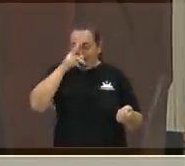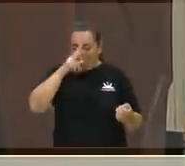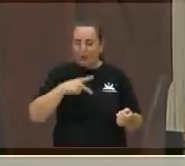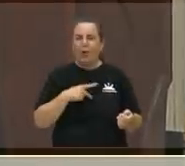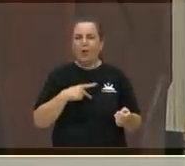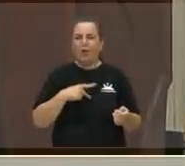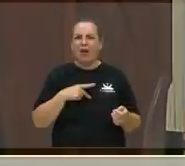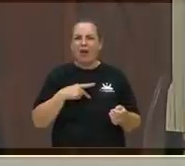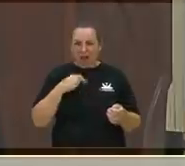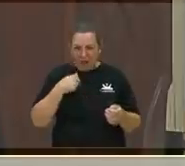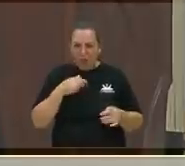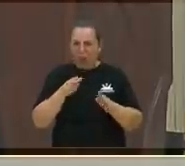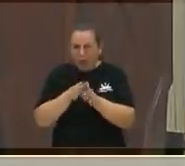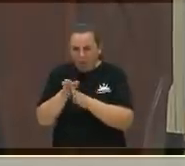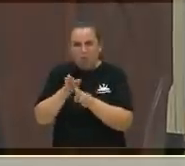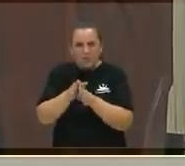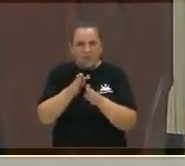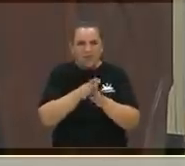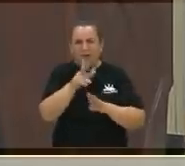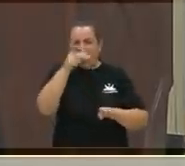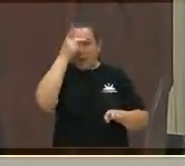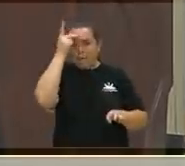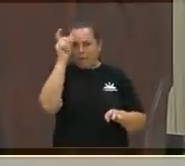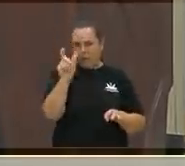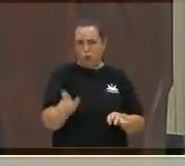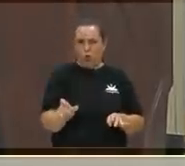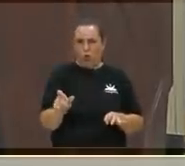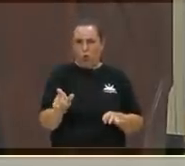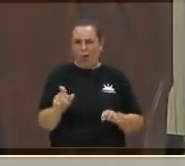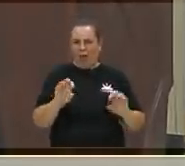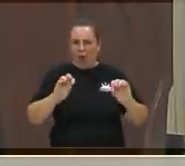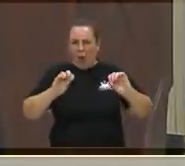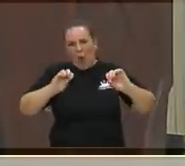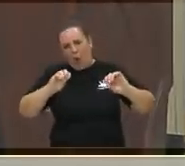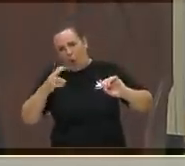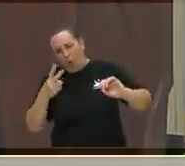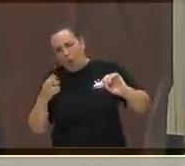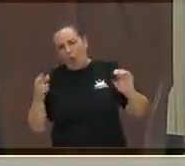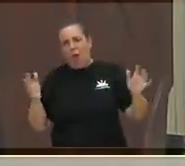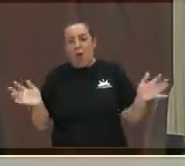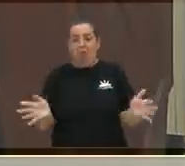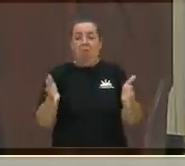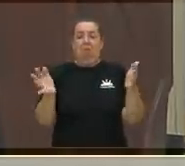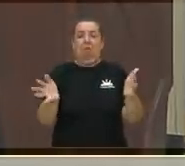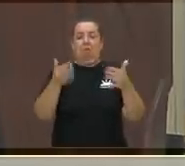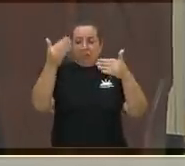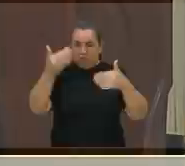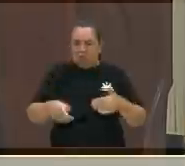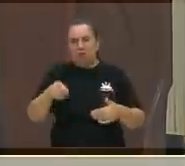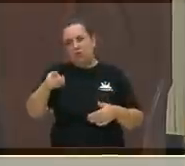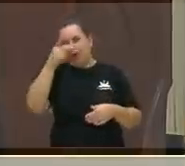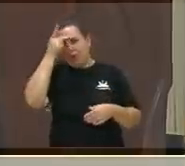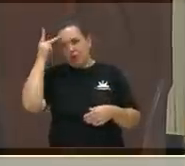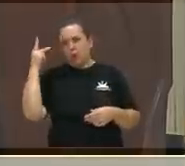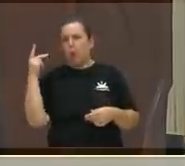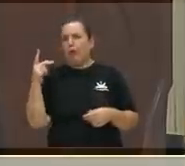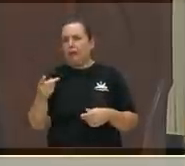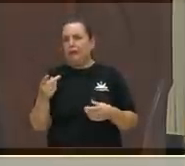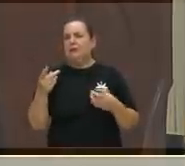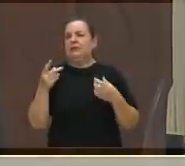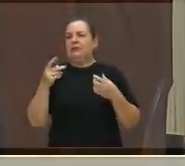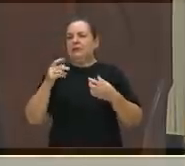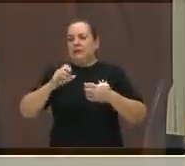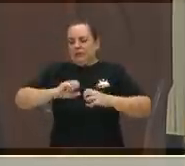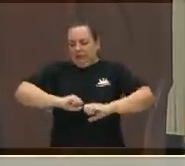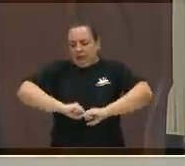aconselhei ou estimulei ou me omitir diante de alguém que estava prestes a cometer o